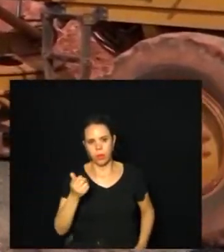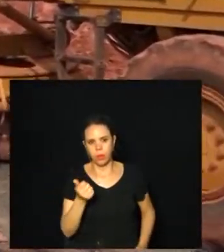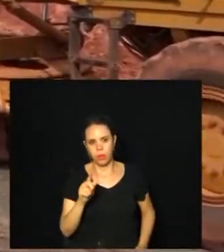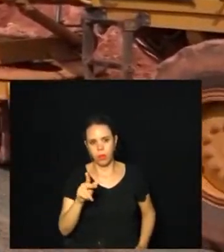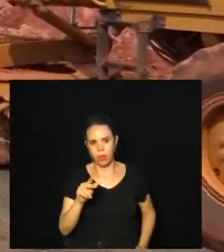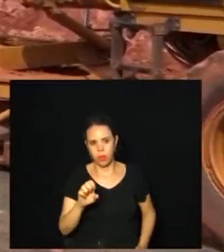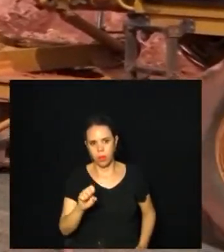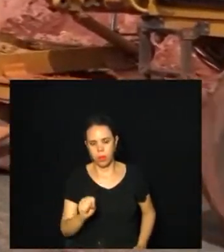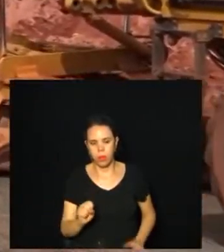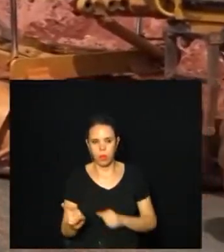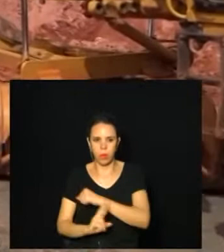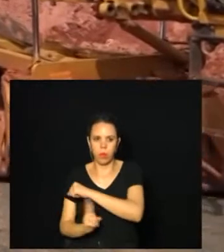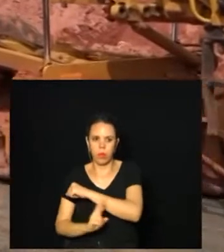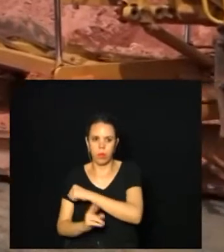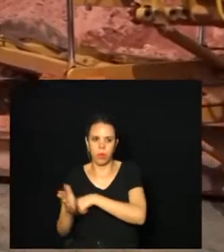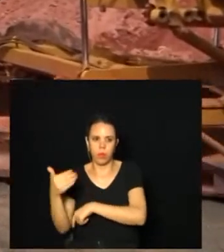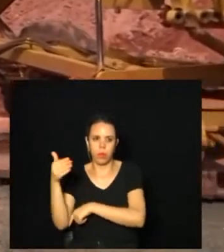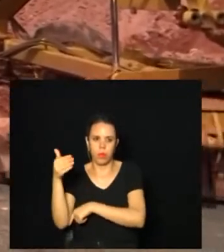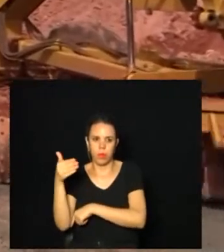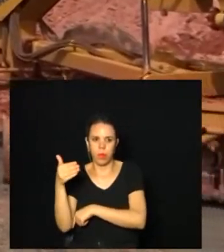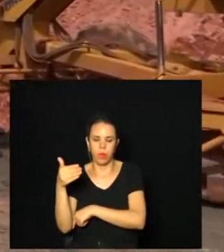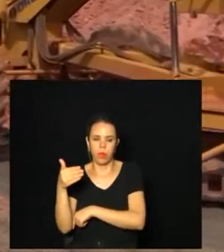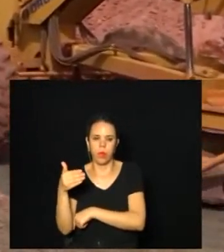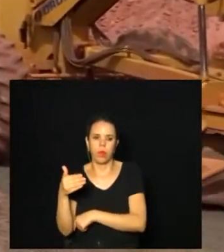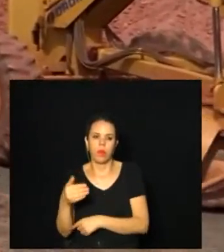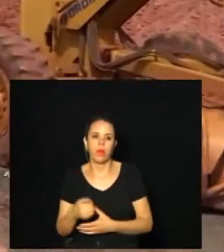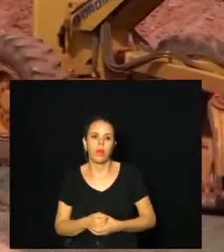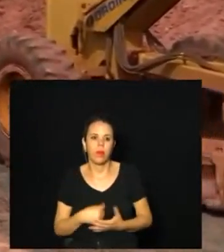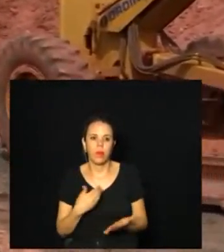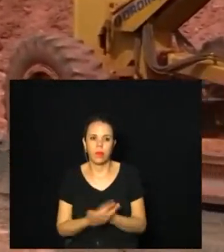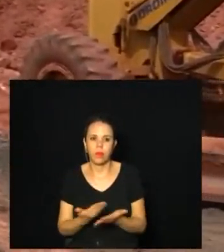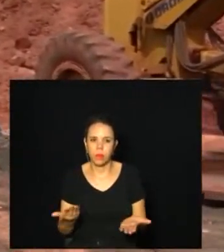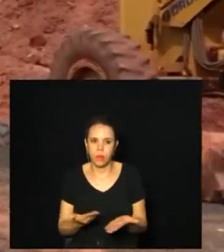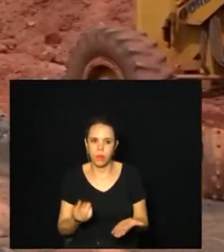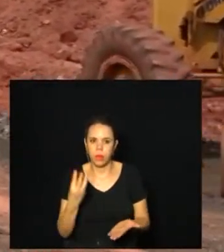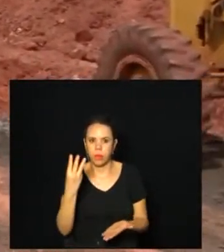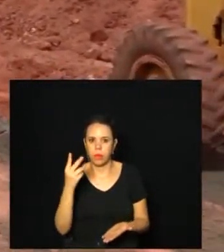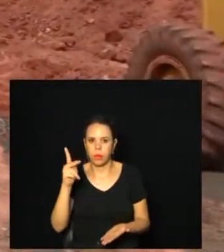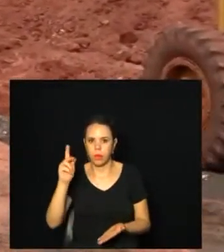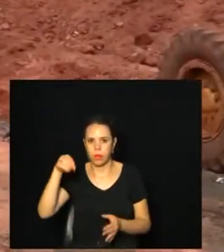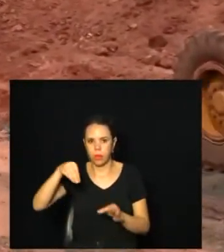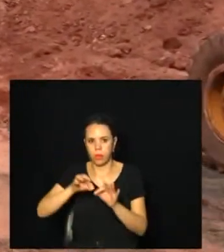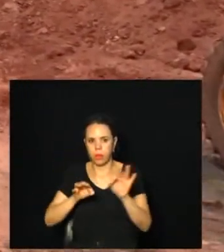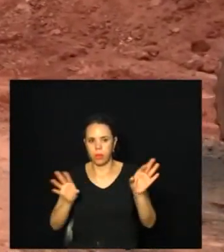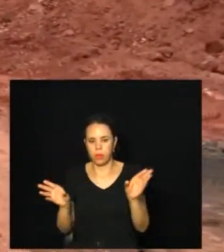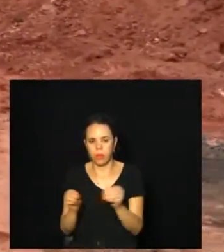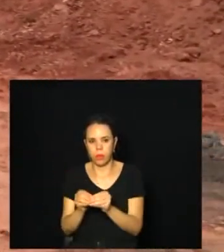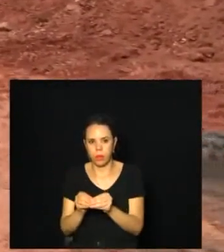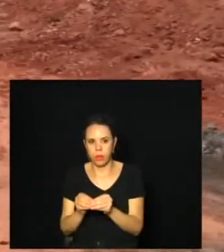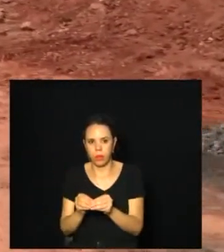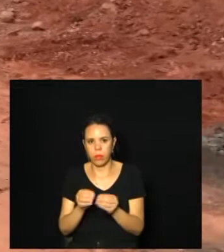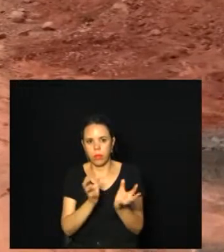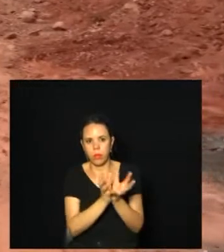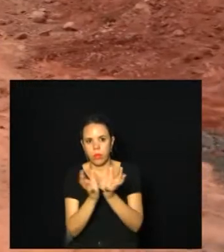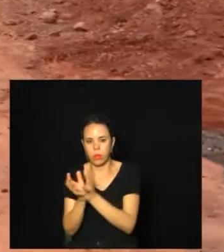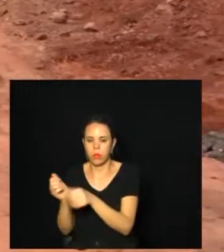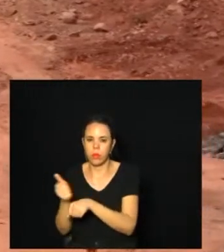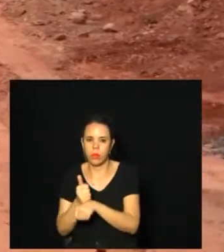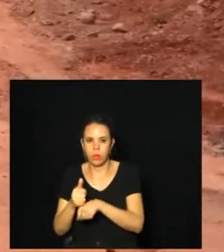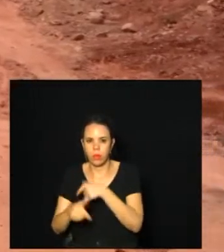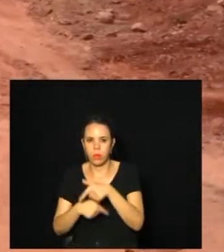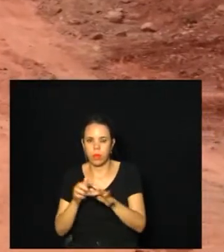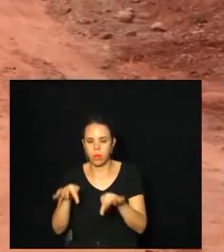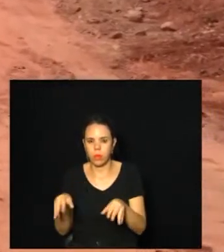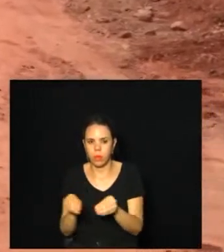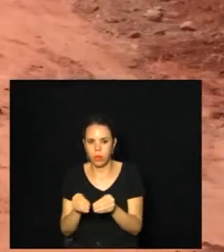rodovias dos Bandeirantes e a Miguel Melhado Campos. Até agora, 3 quilômetros já foram concluídos e as equipes atuam na parte final